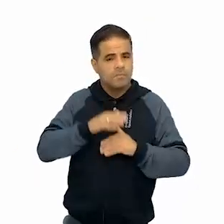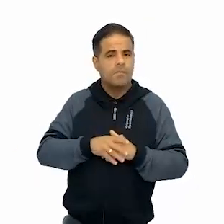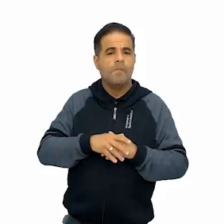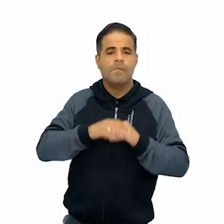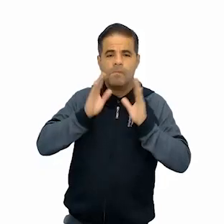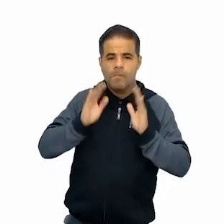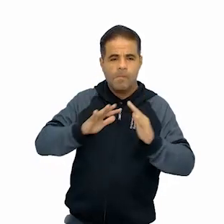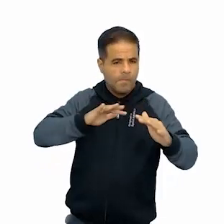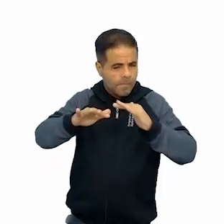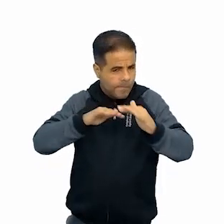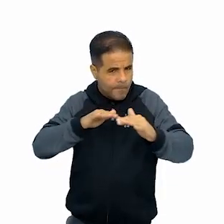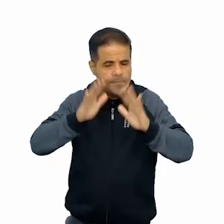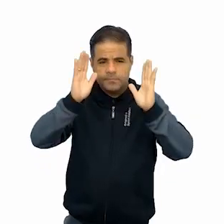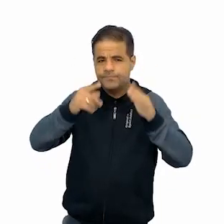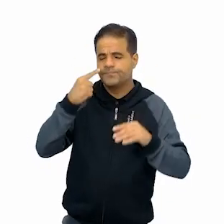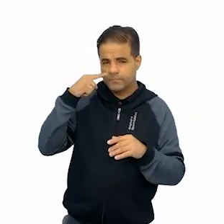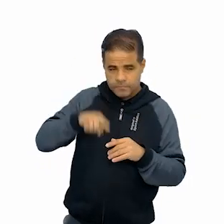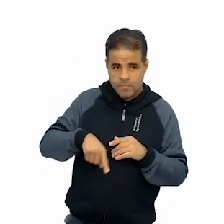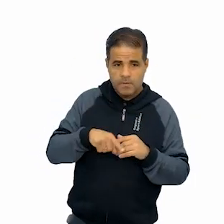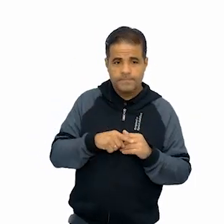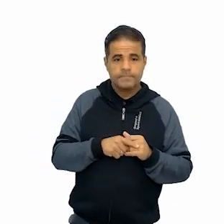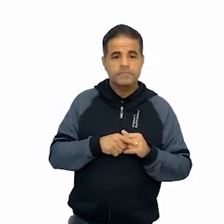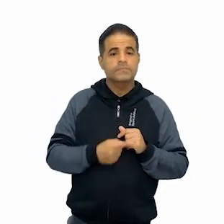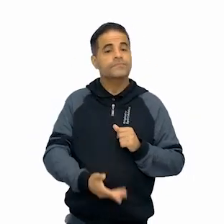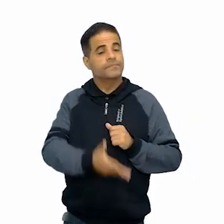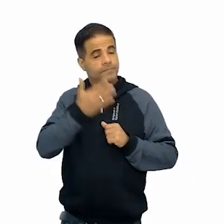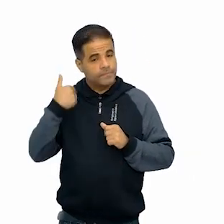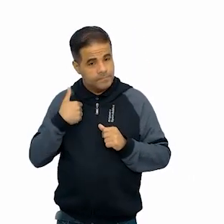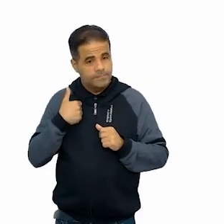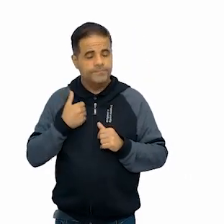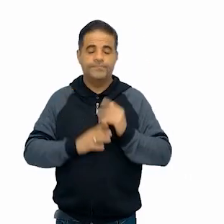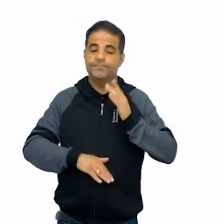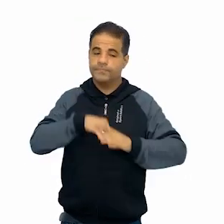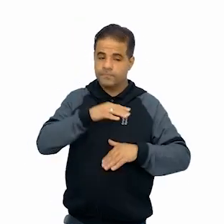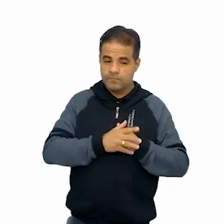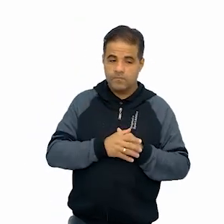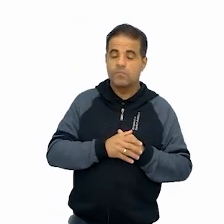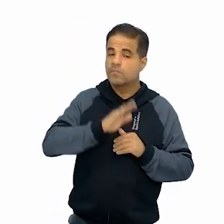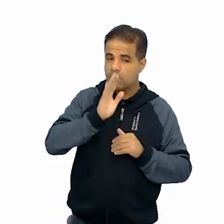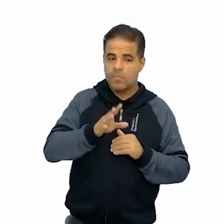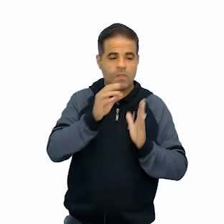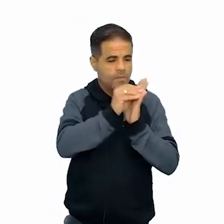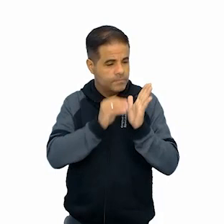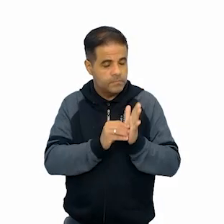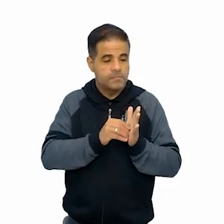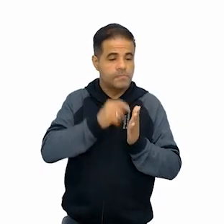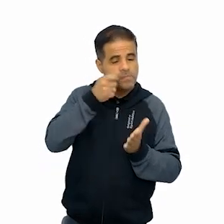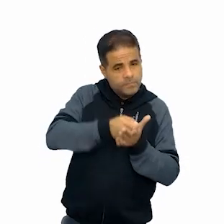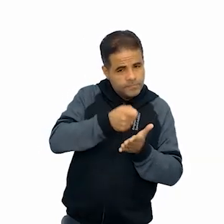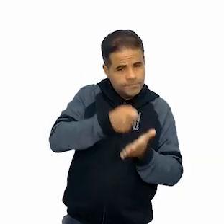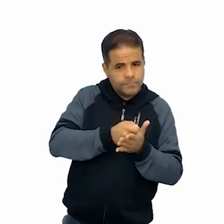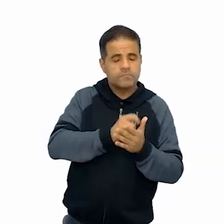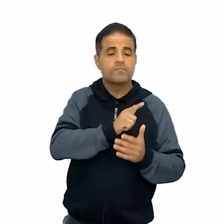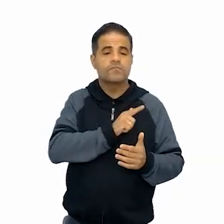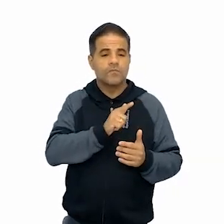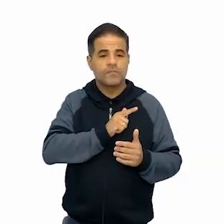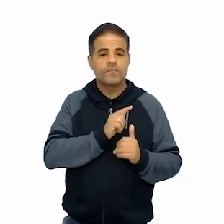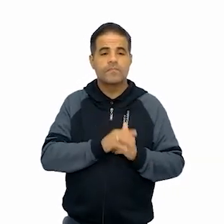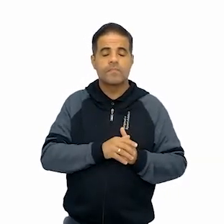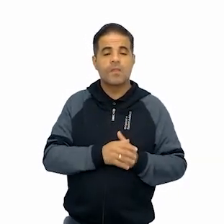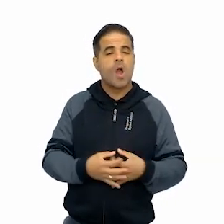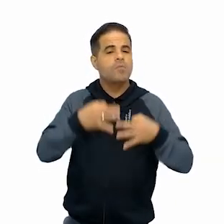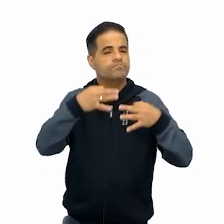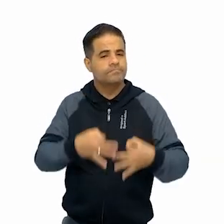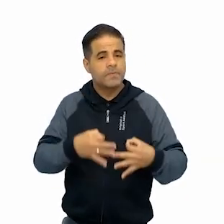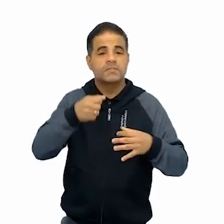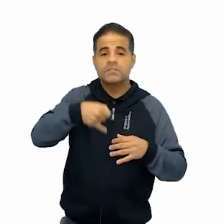foram mobilizadas, não é mesmo? Então, vamos às habilidades que ela convoca. Temos aqui